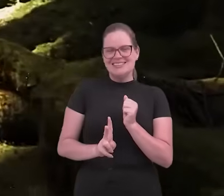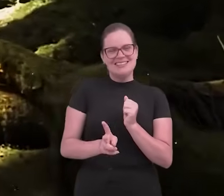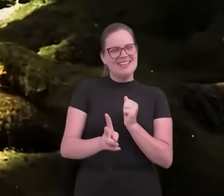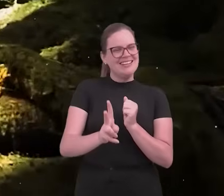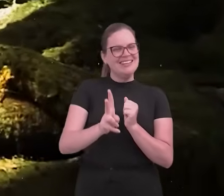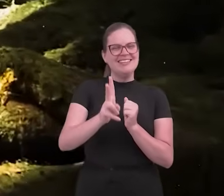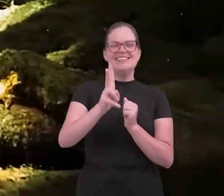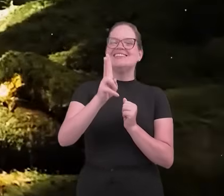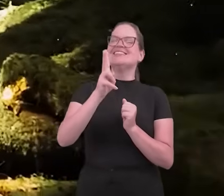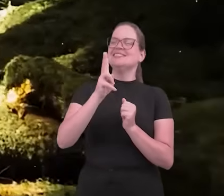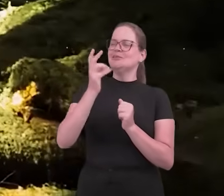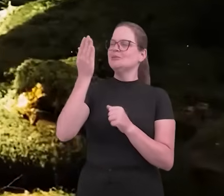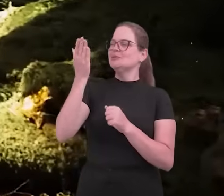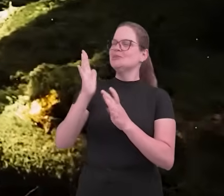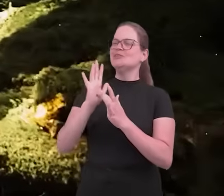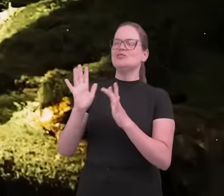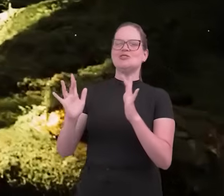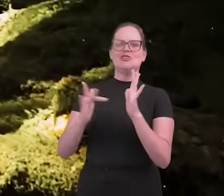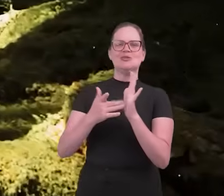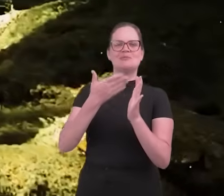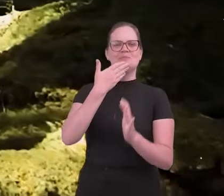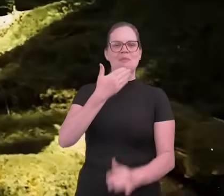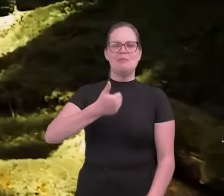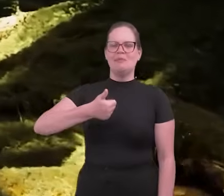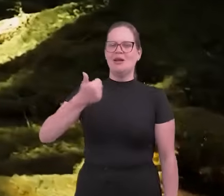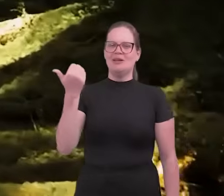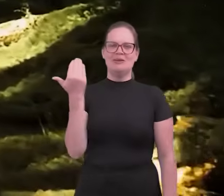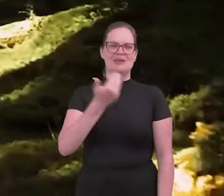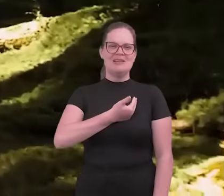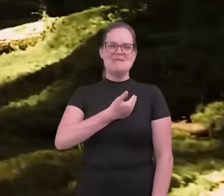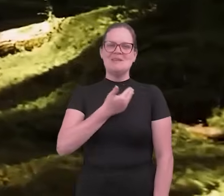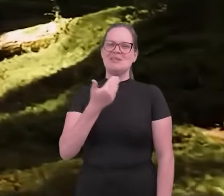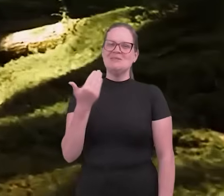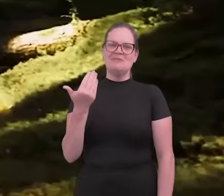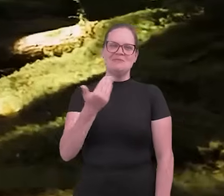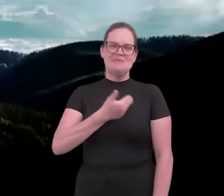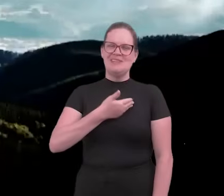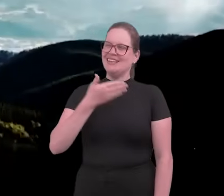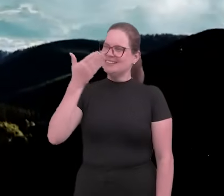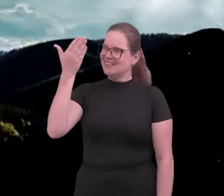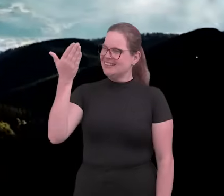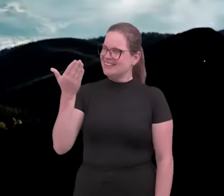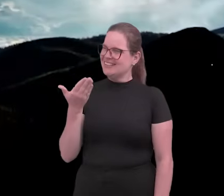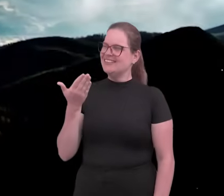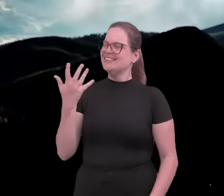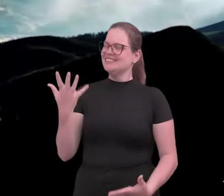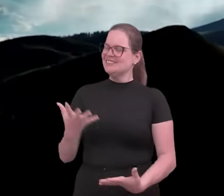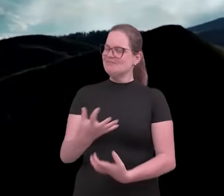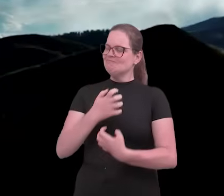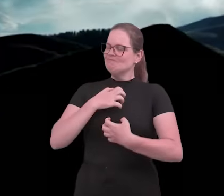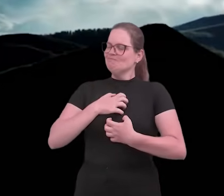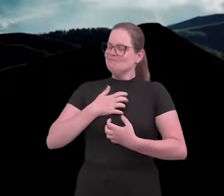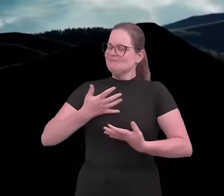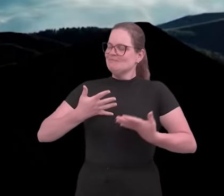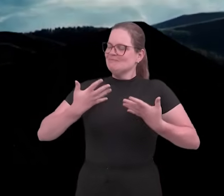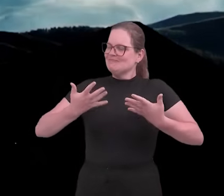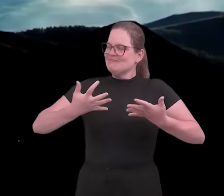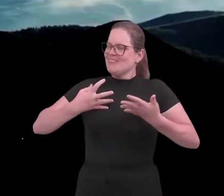estrada, Jesus companheiro me anima